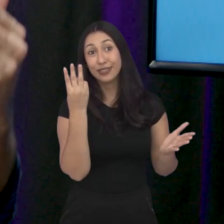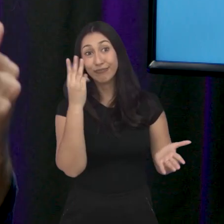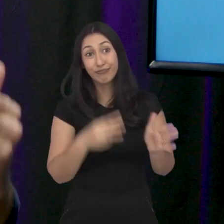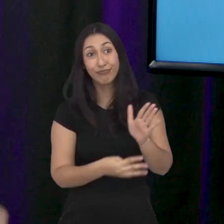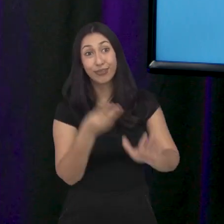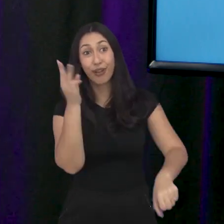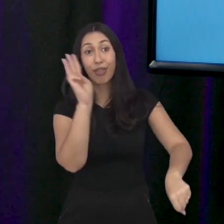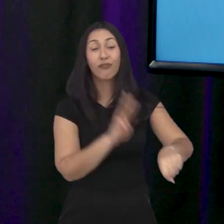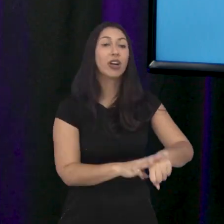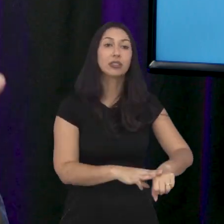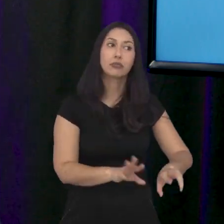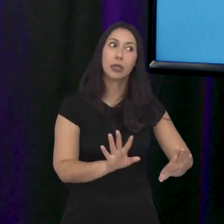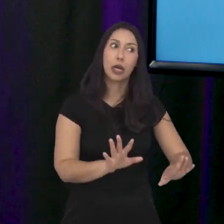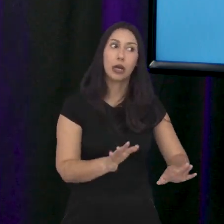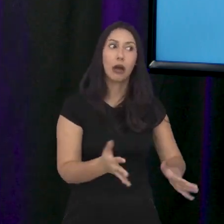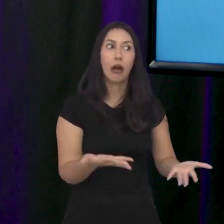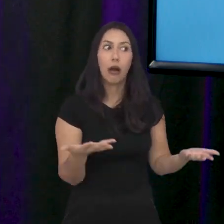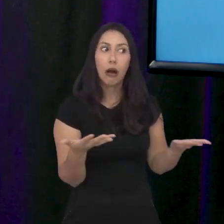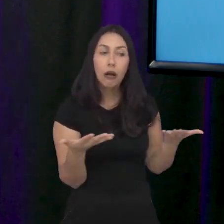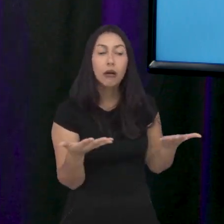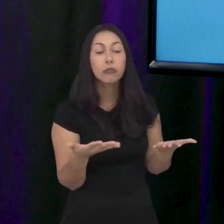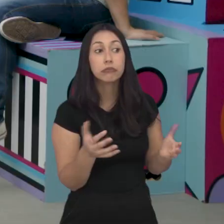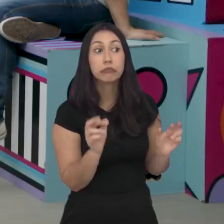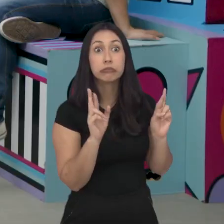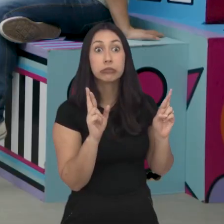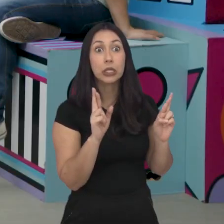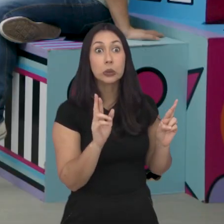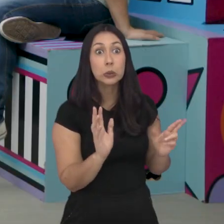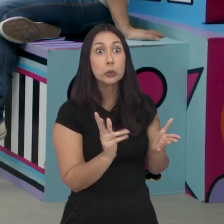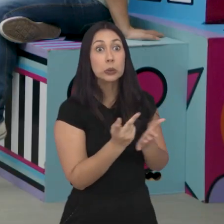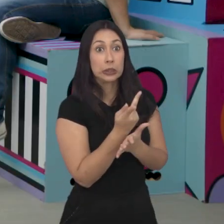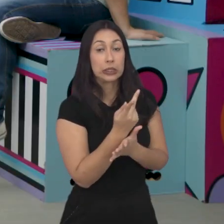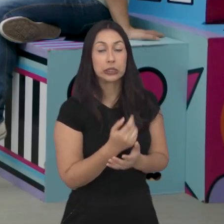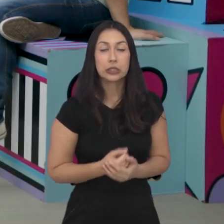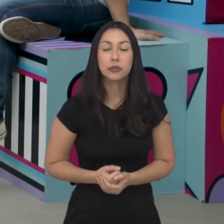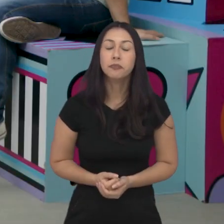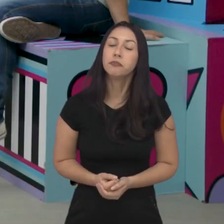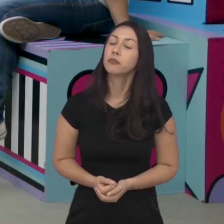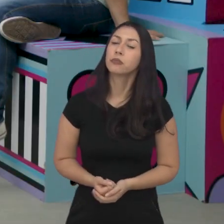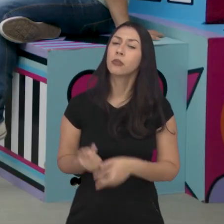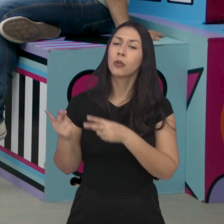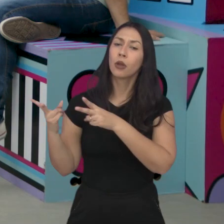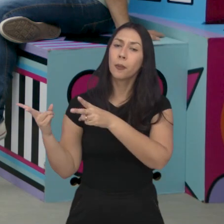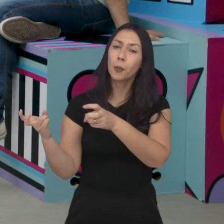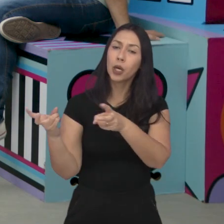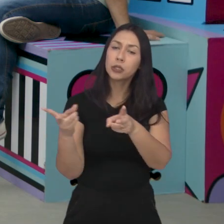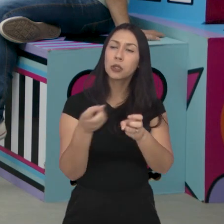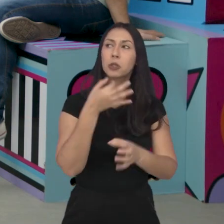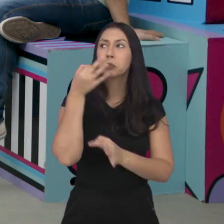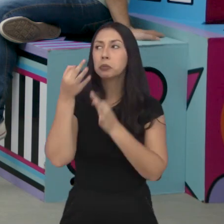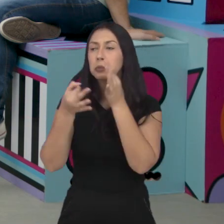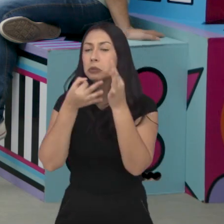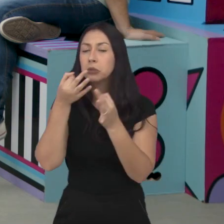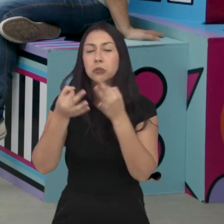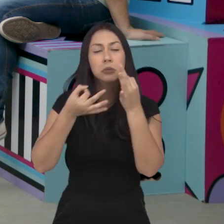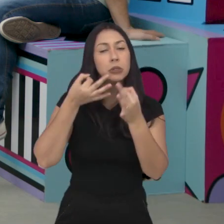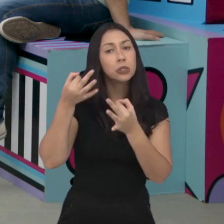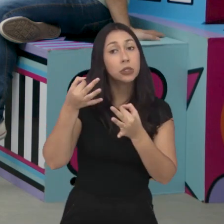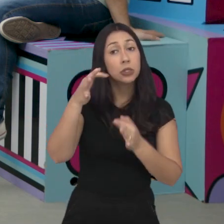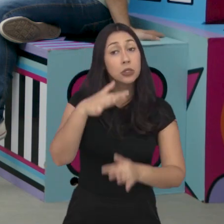adia o prazo e vamos ver se agora se cumpre, né? E, Bia, ouvindo tudo que as pessoas comentaram,